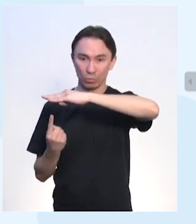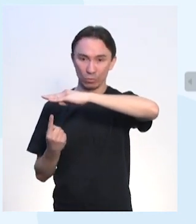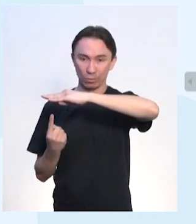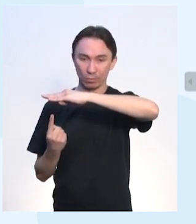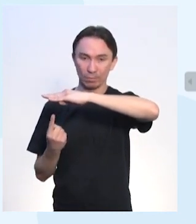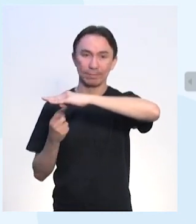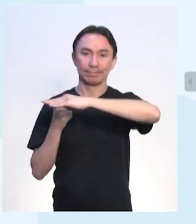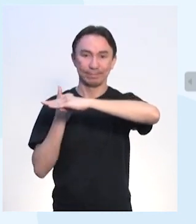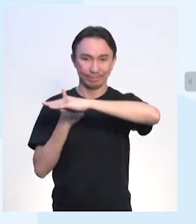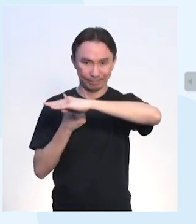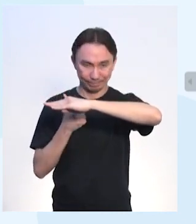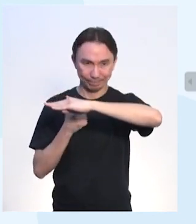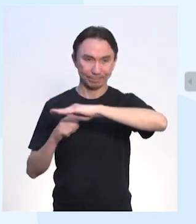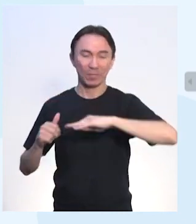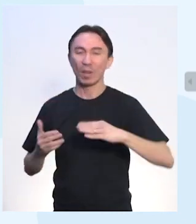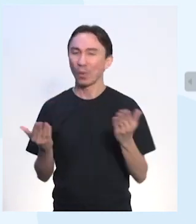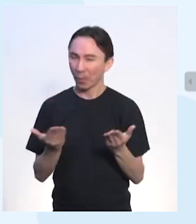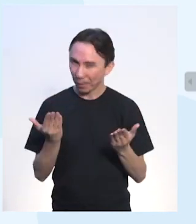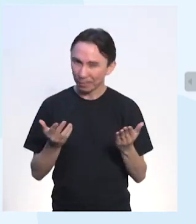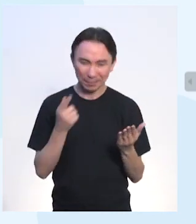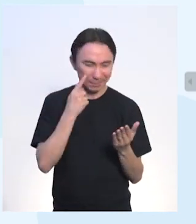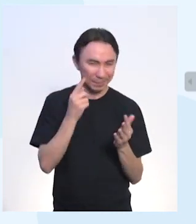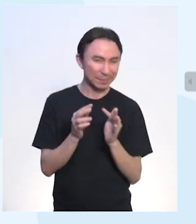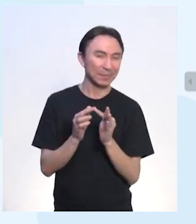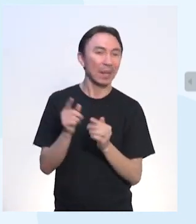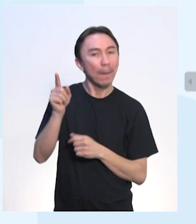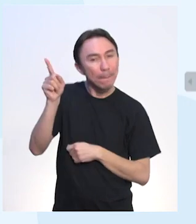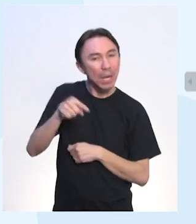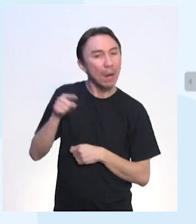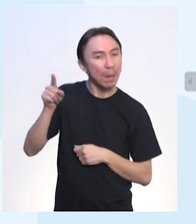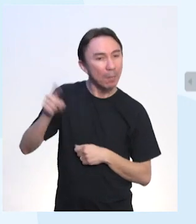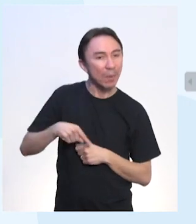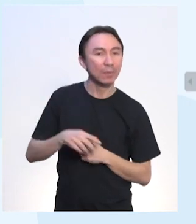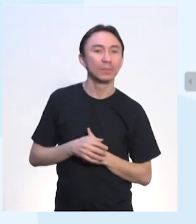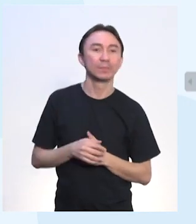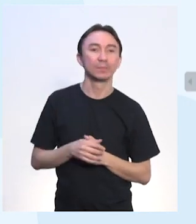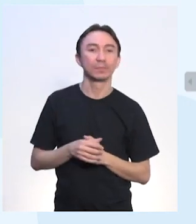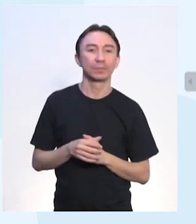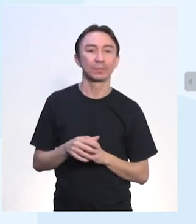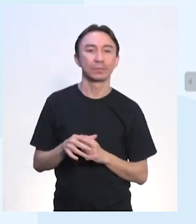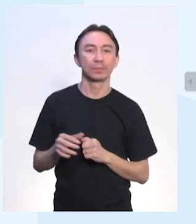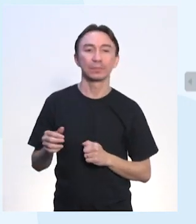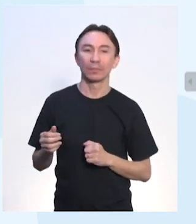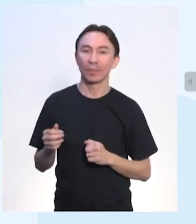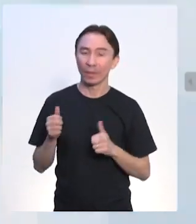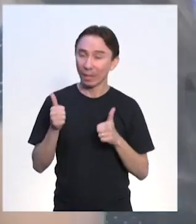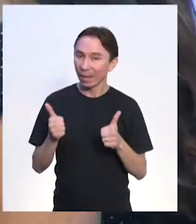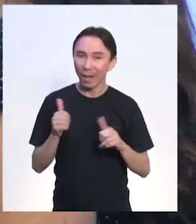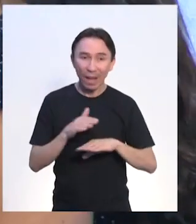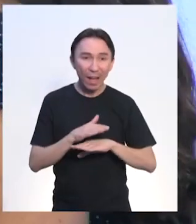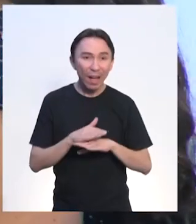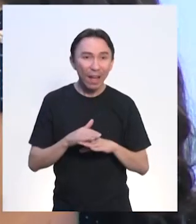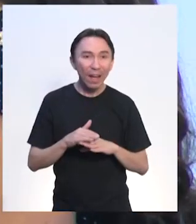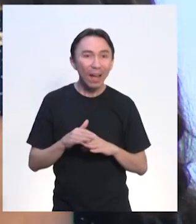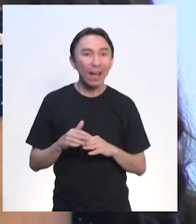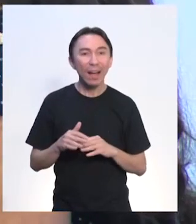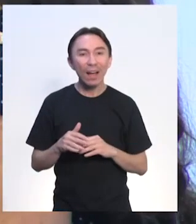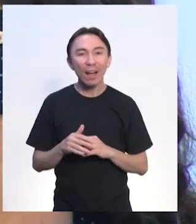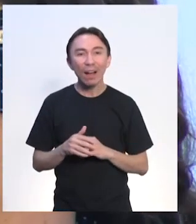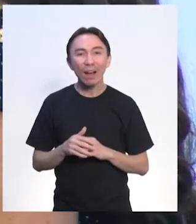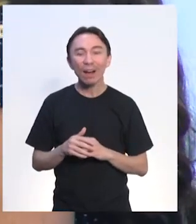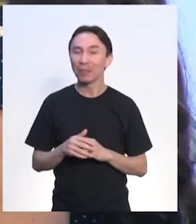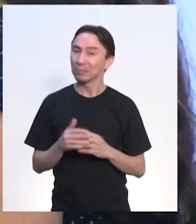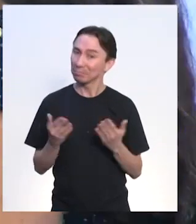2, 1. Eu vou simplificar. O 3, o 2 e o 1. E ainda esse